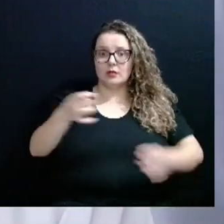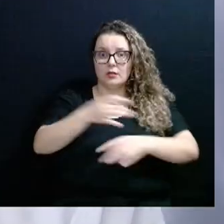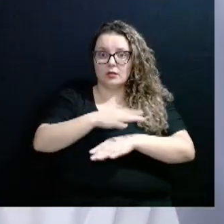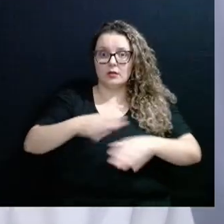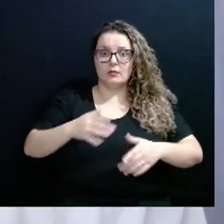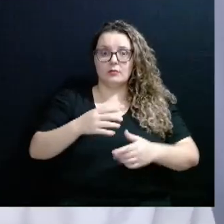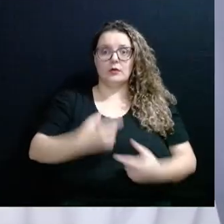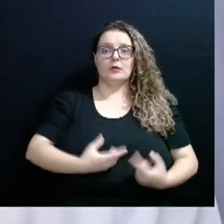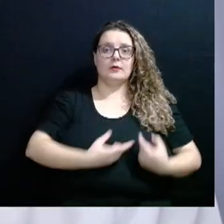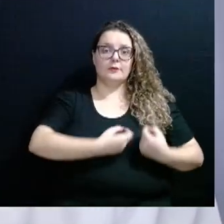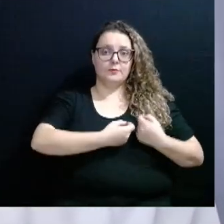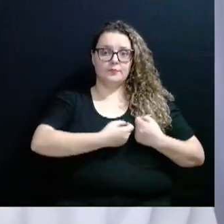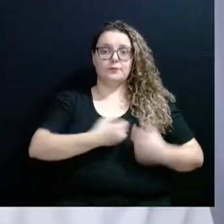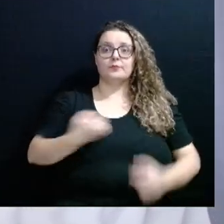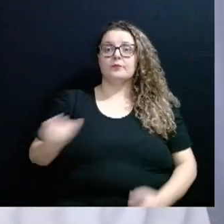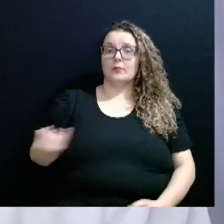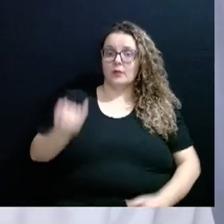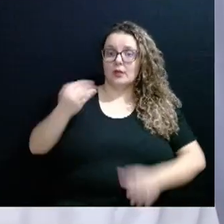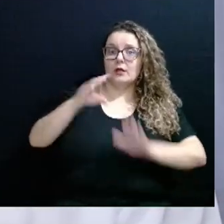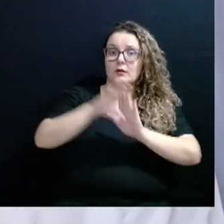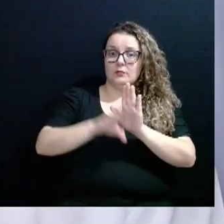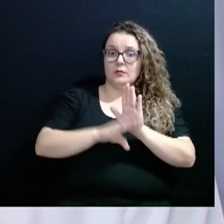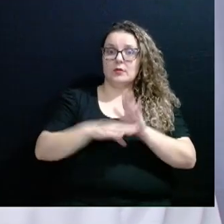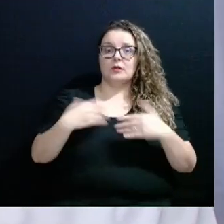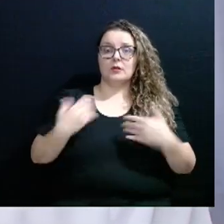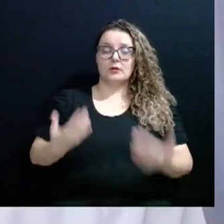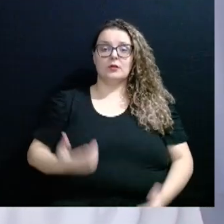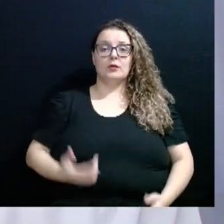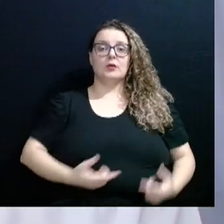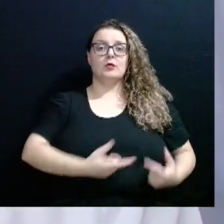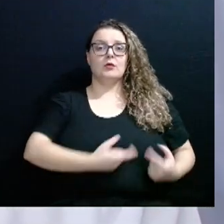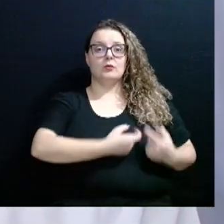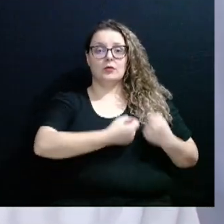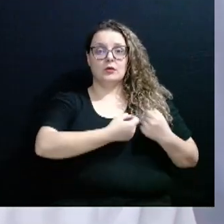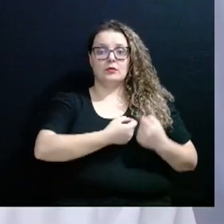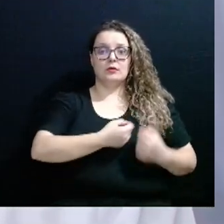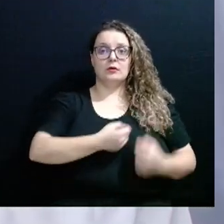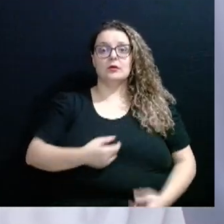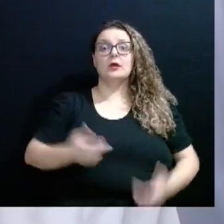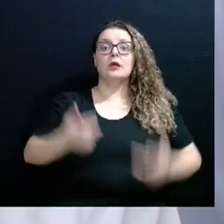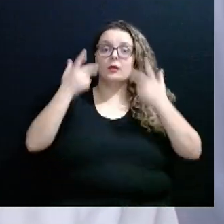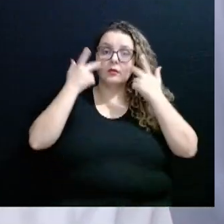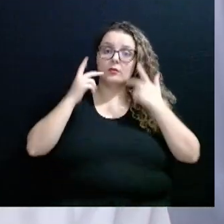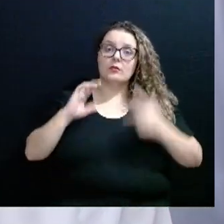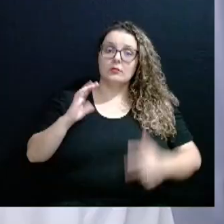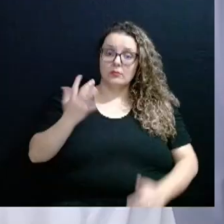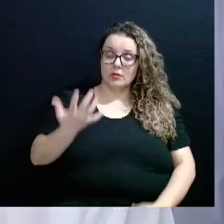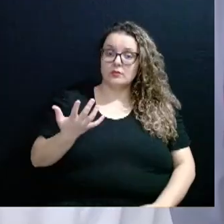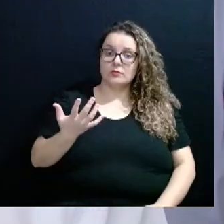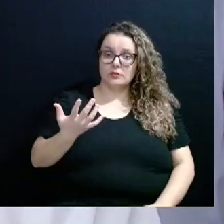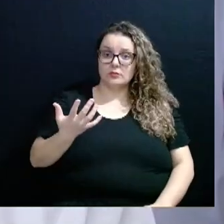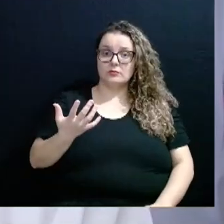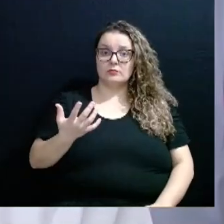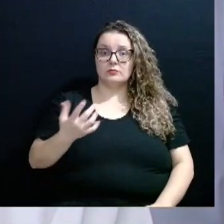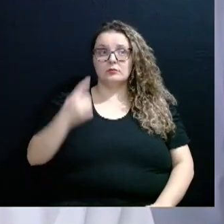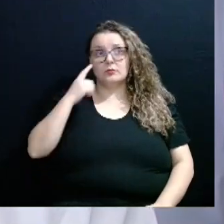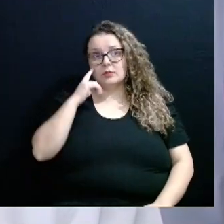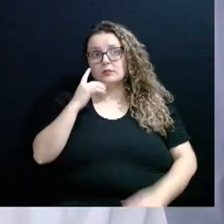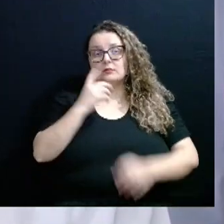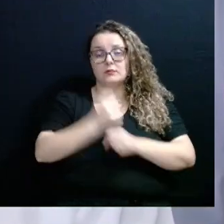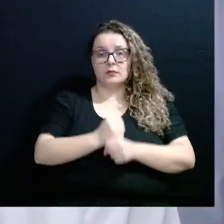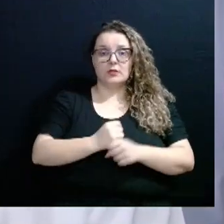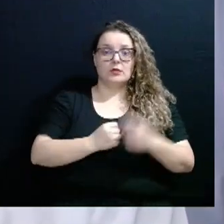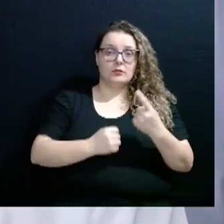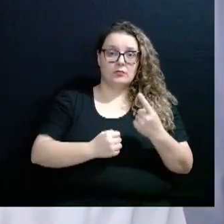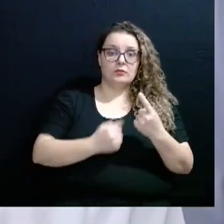dessa programação é que o câncer de mama é um câncer muito frequente, correspondendo no geral em um caso a cada 8